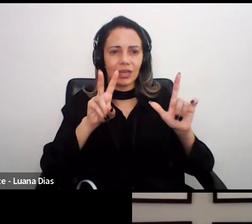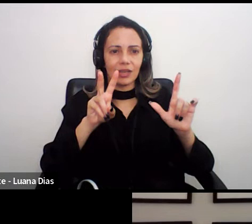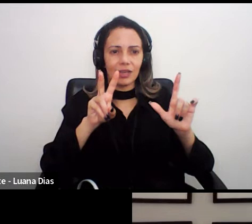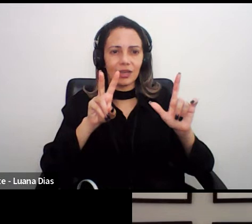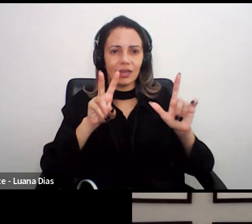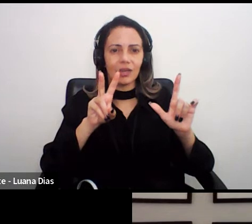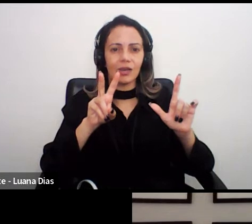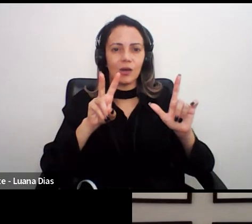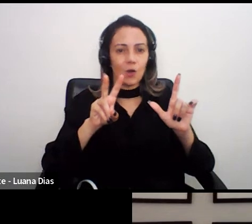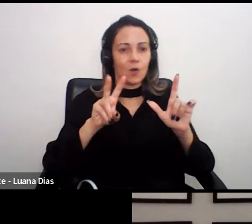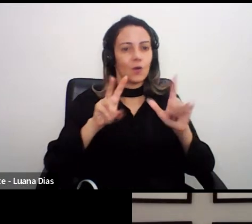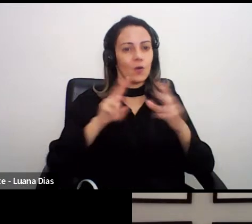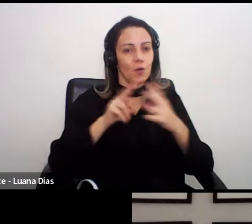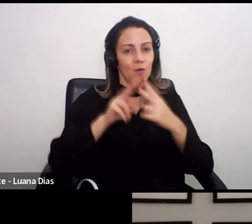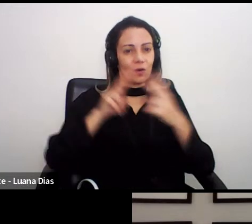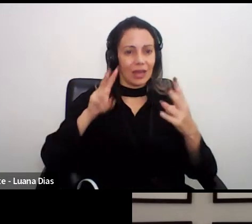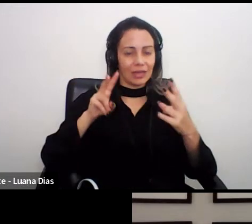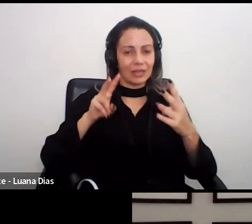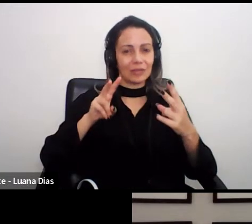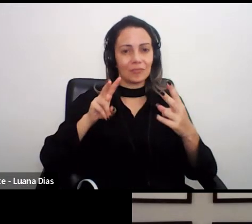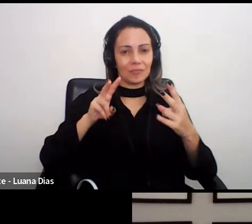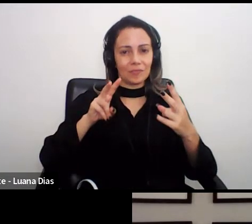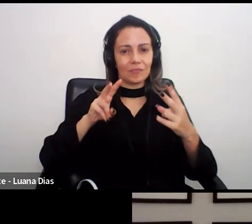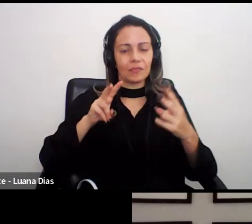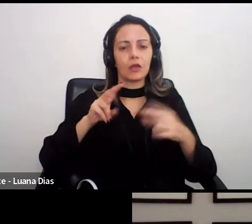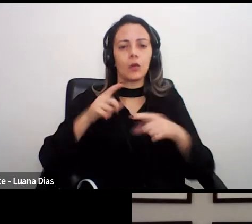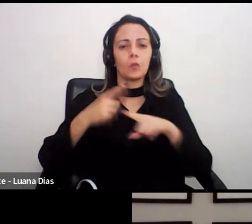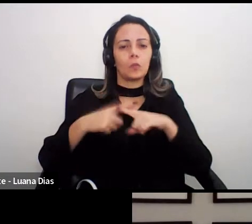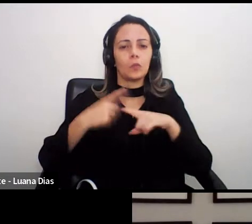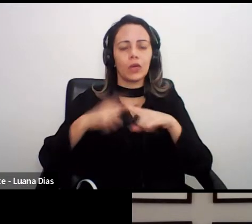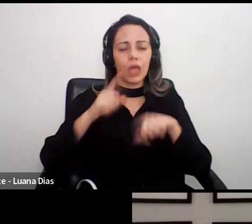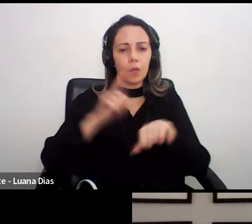visualização daqui da mesa.